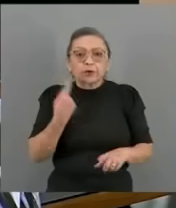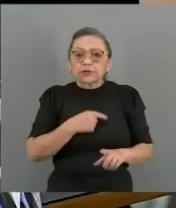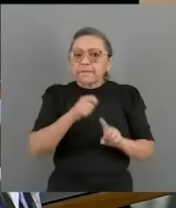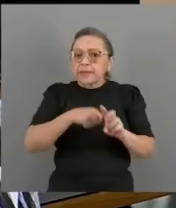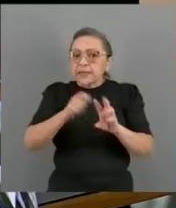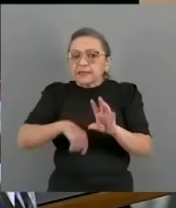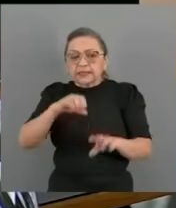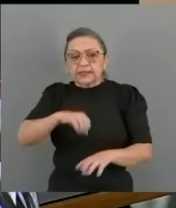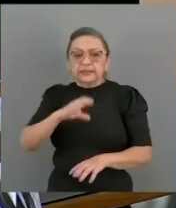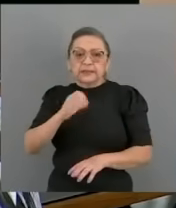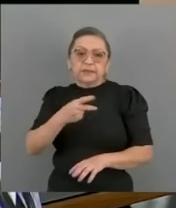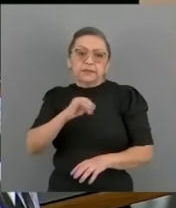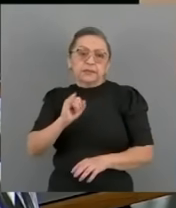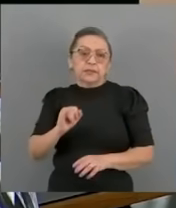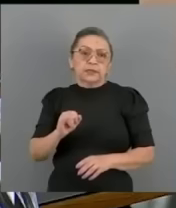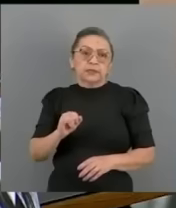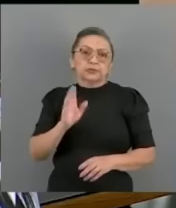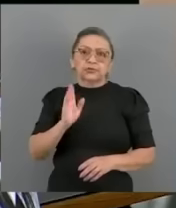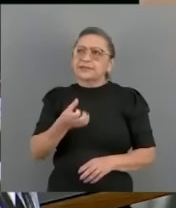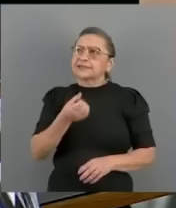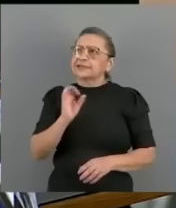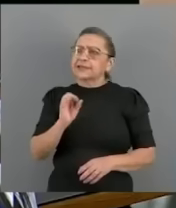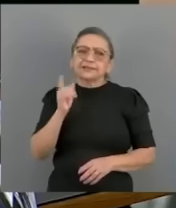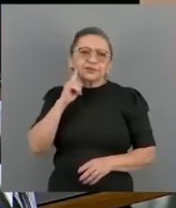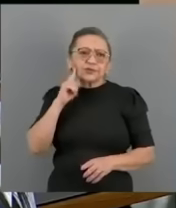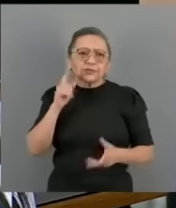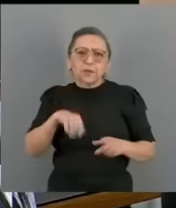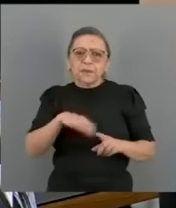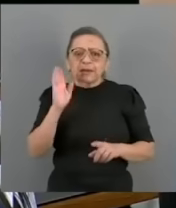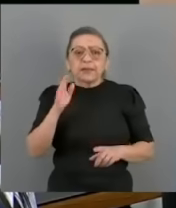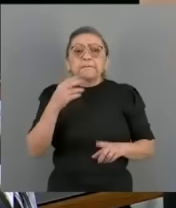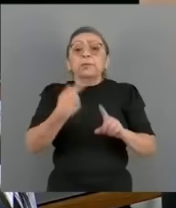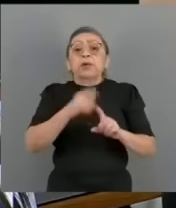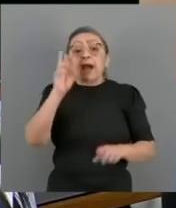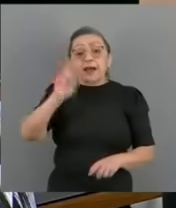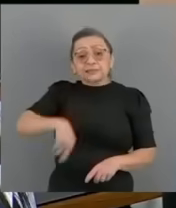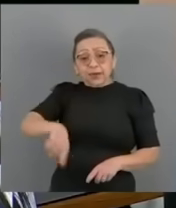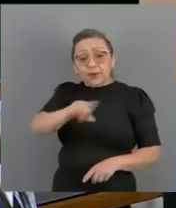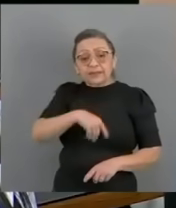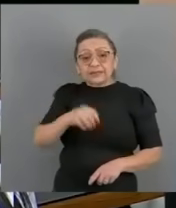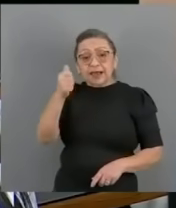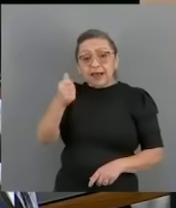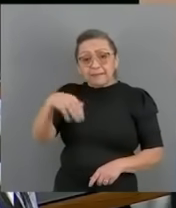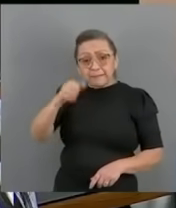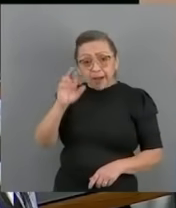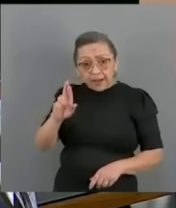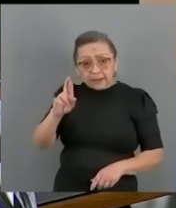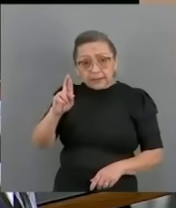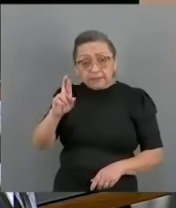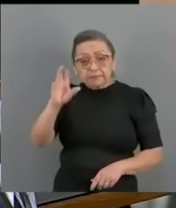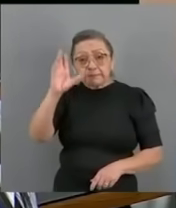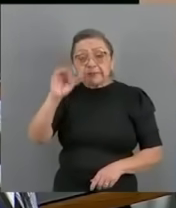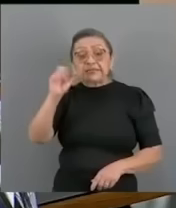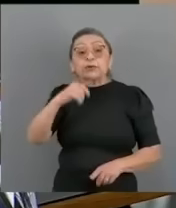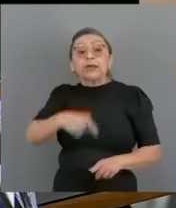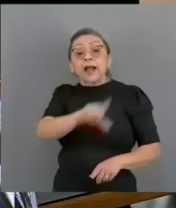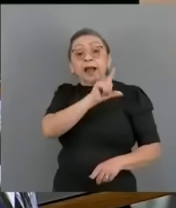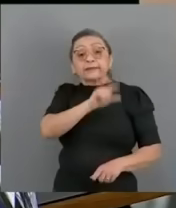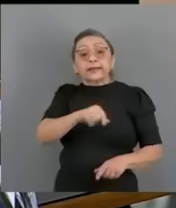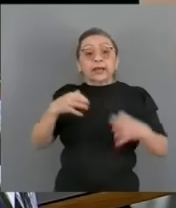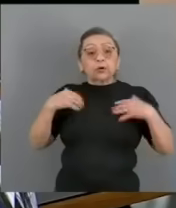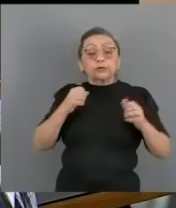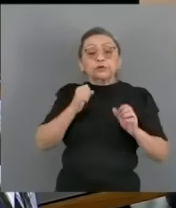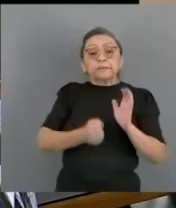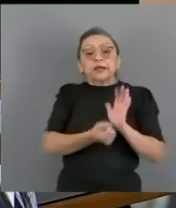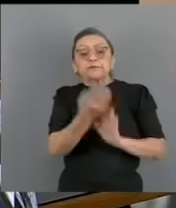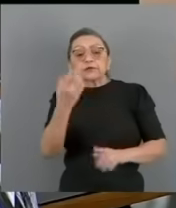meses. 60 dias? Por que razão a Mar Brasil, que até então era um clube de benefícios de